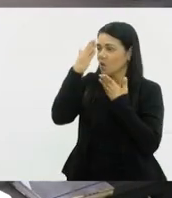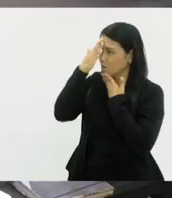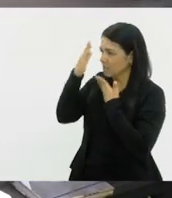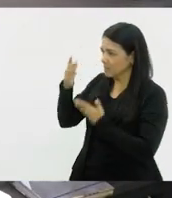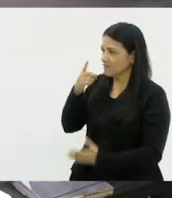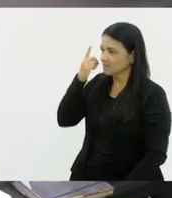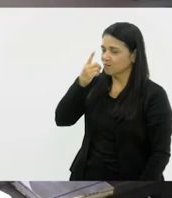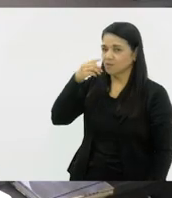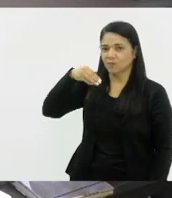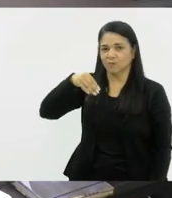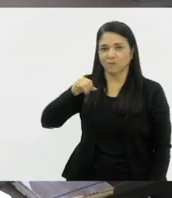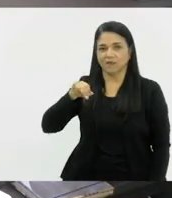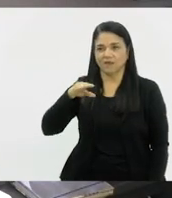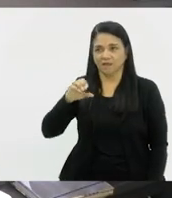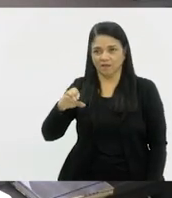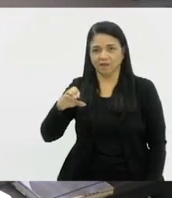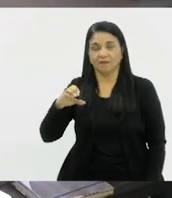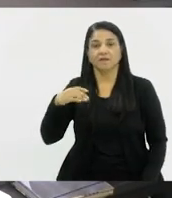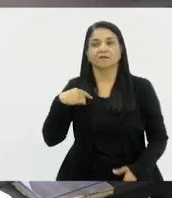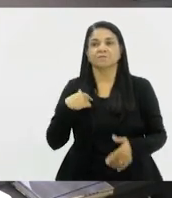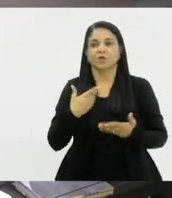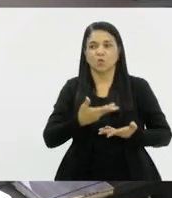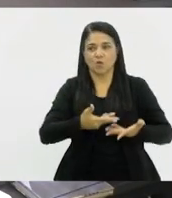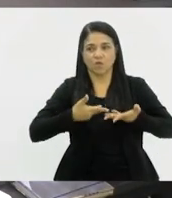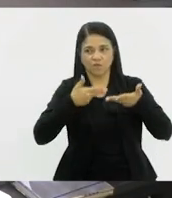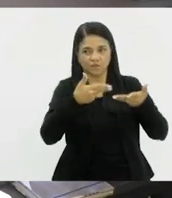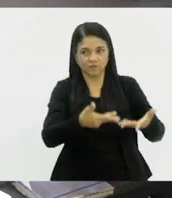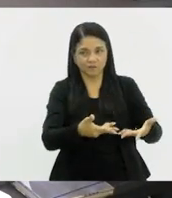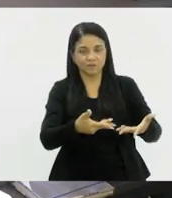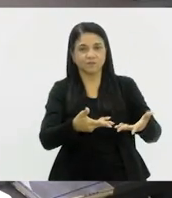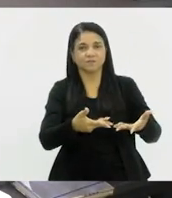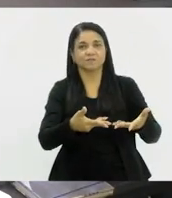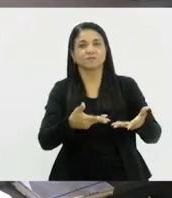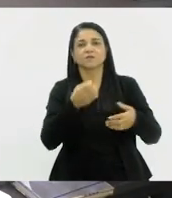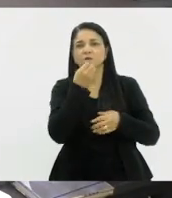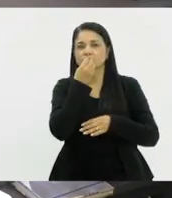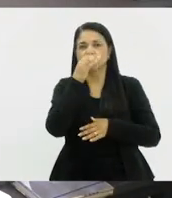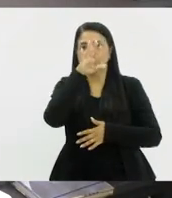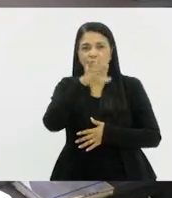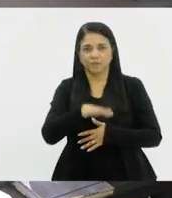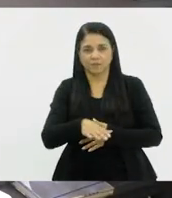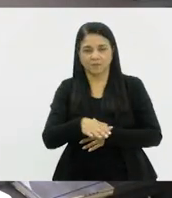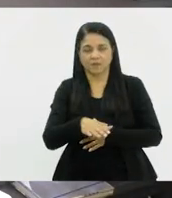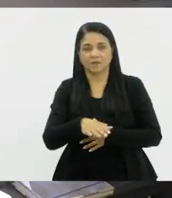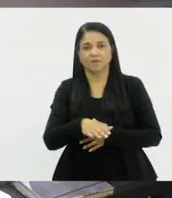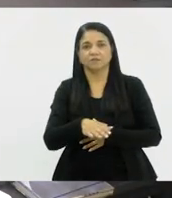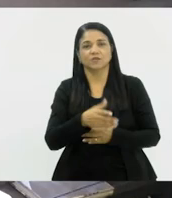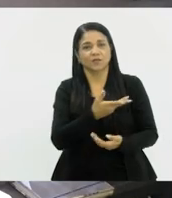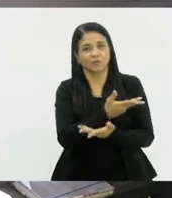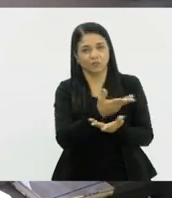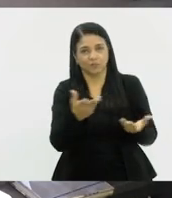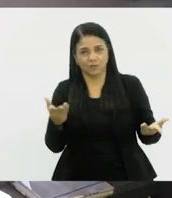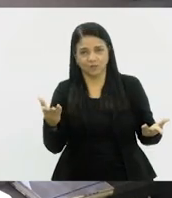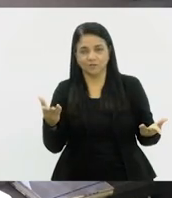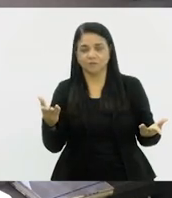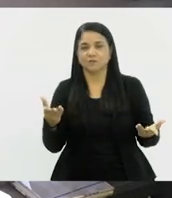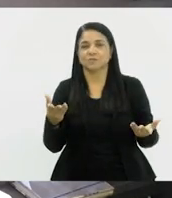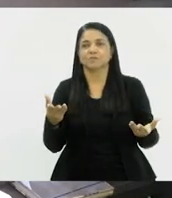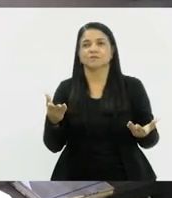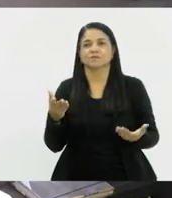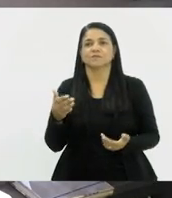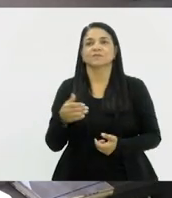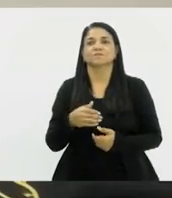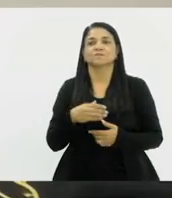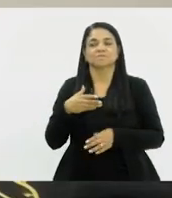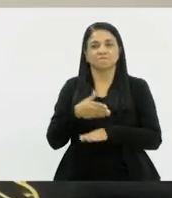deputado Carlos min eh pelo convite eh Boa tarde a todas todos e todos aqui